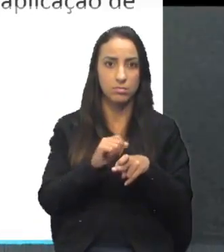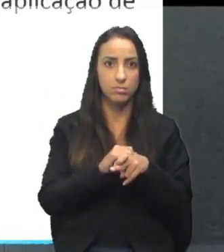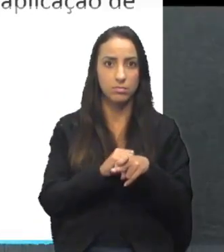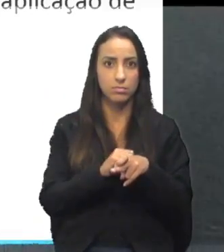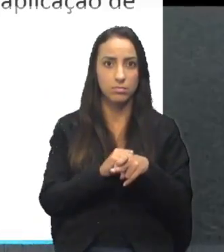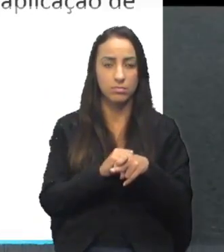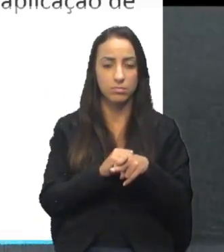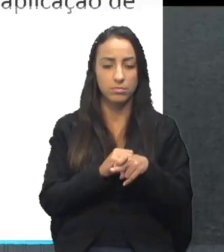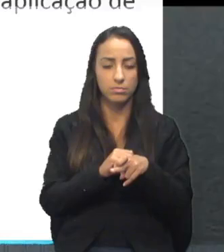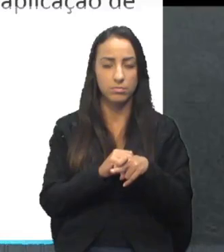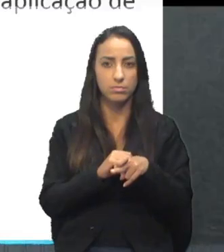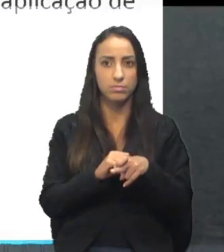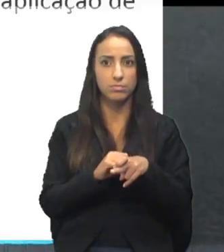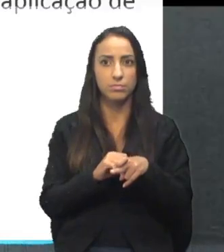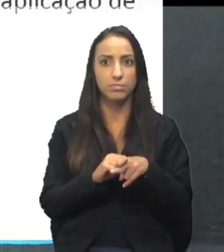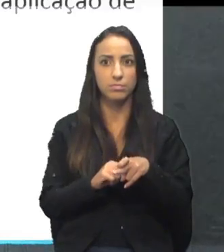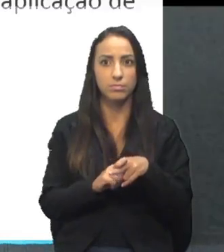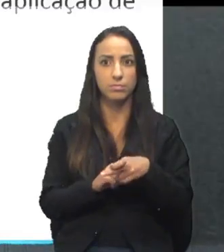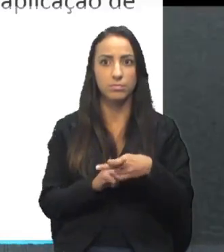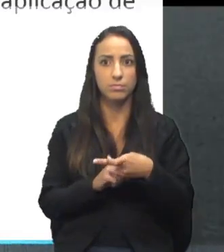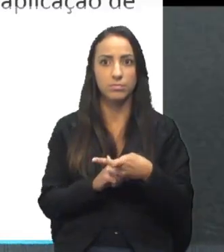região, então,